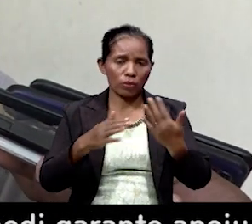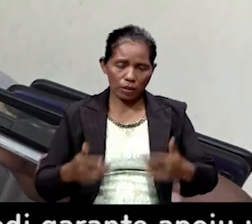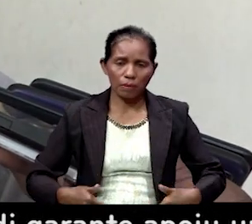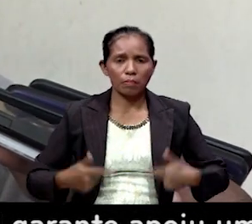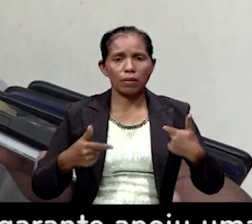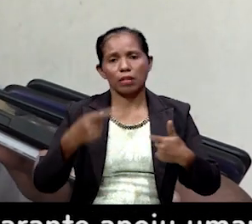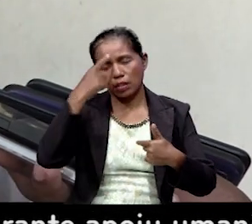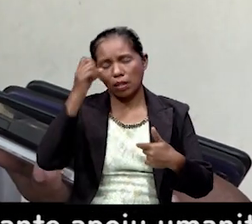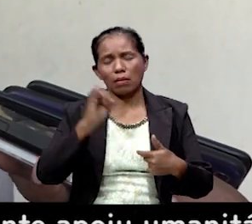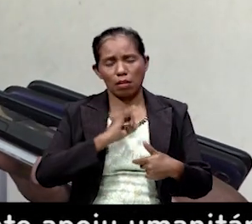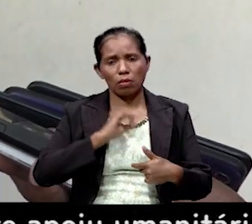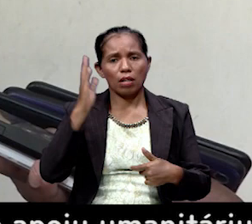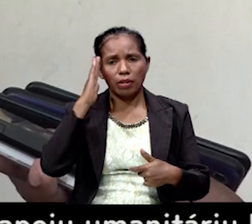gatu